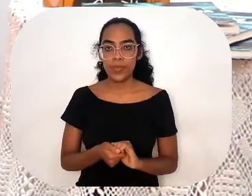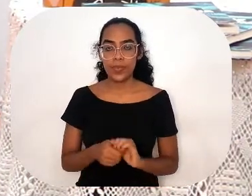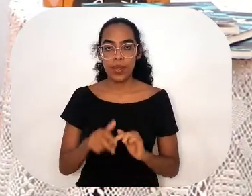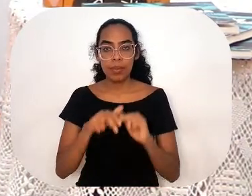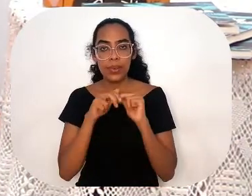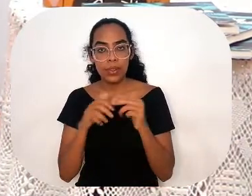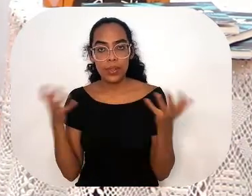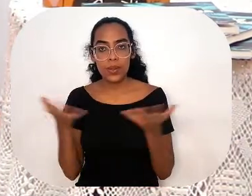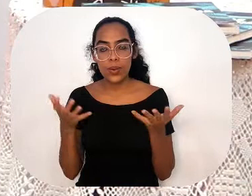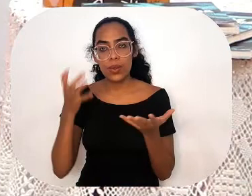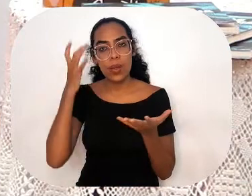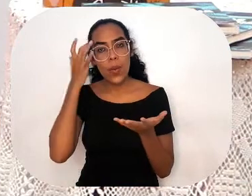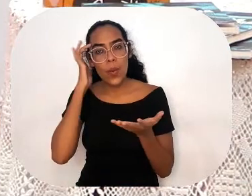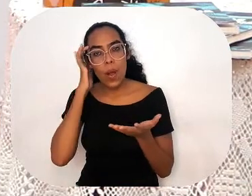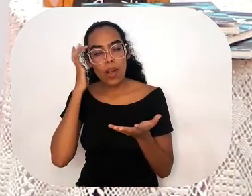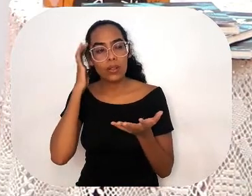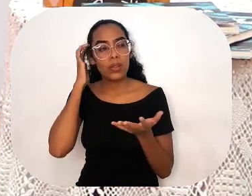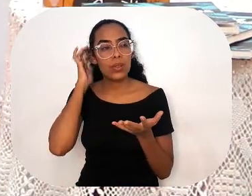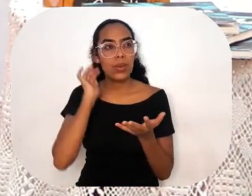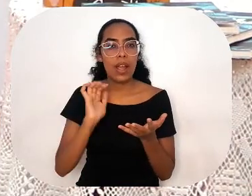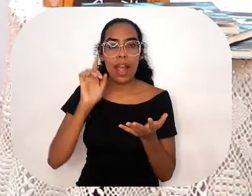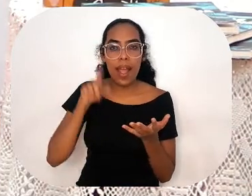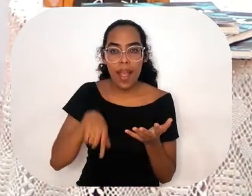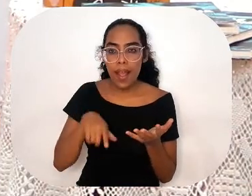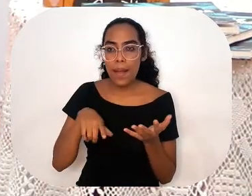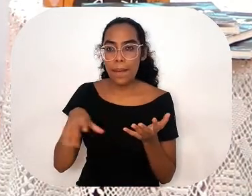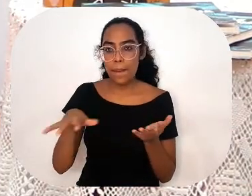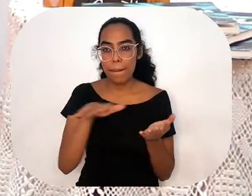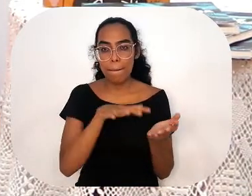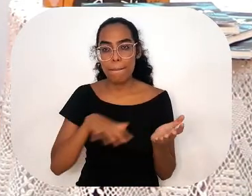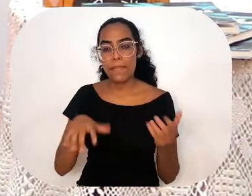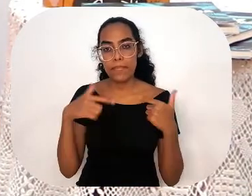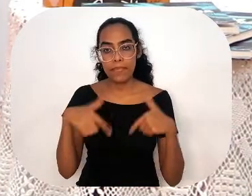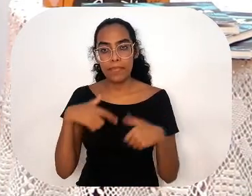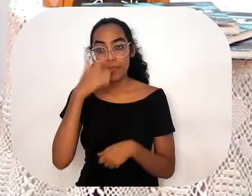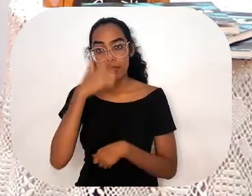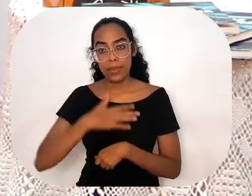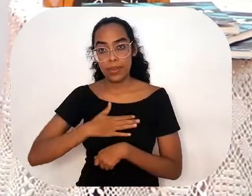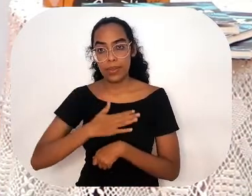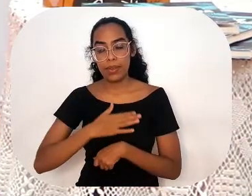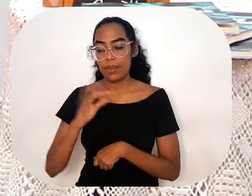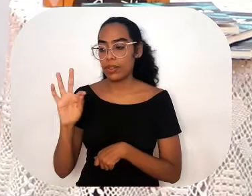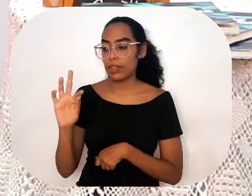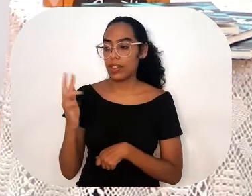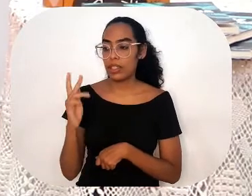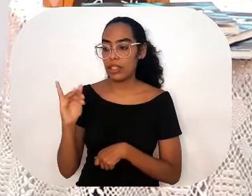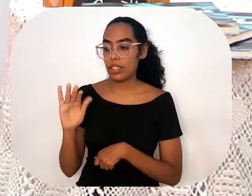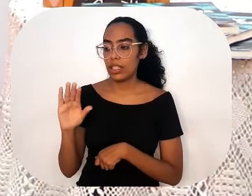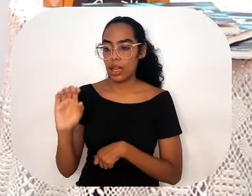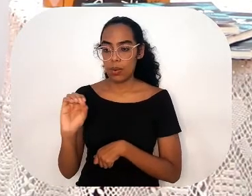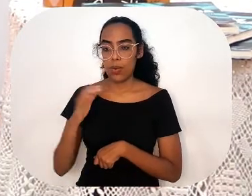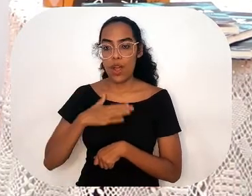eu acho que é o que a gente pode conversar hoje um pouco exatamente tratando dos nossos trabalhos eu sou o Tiago